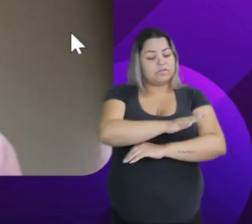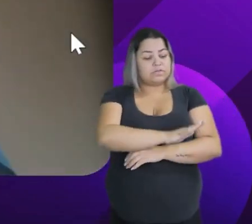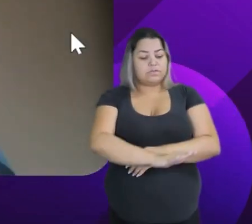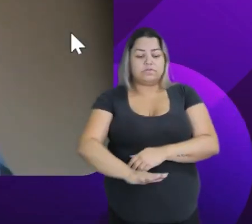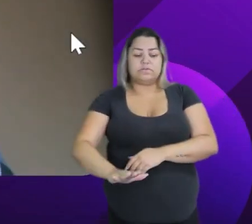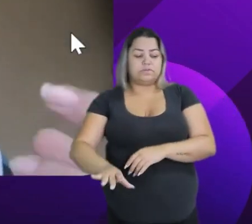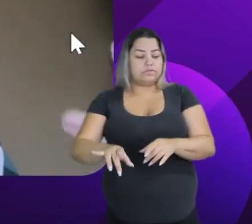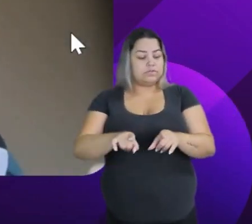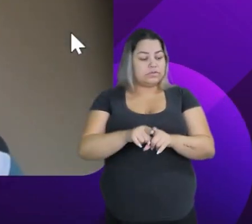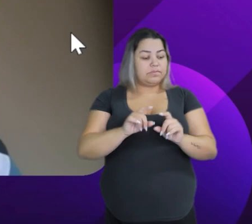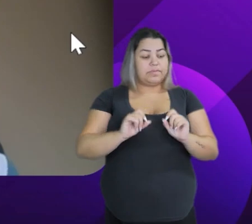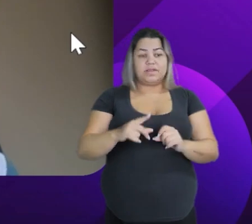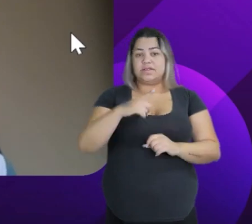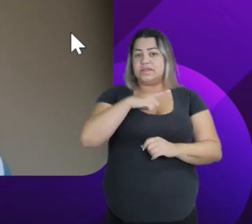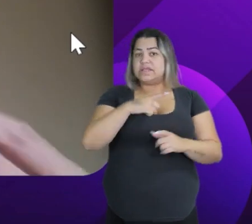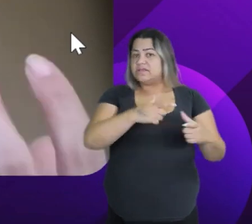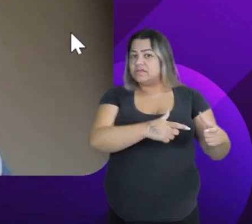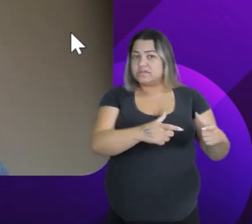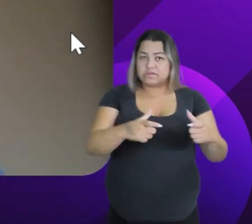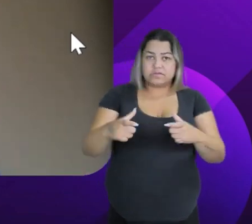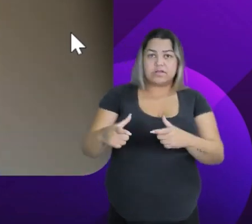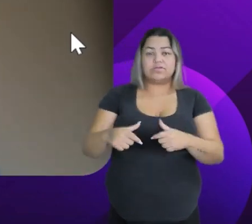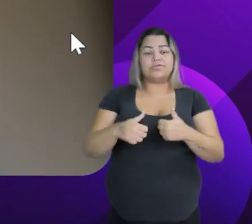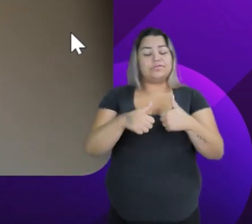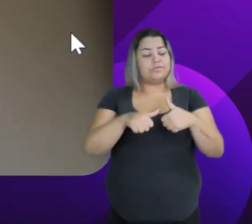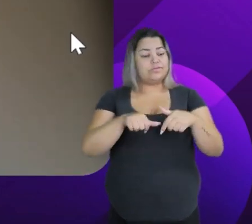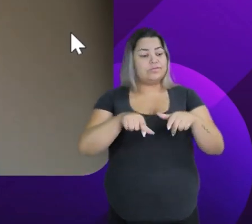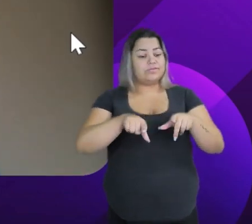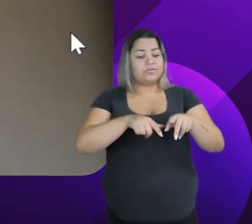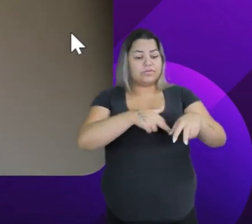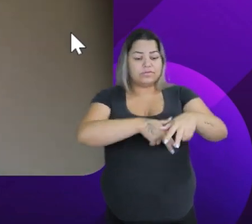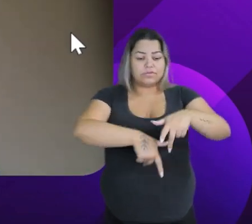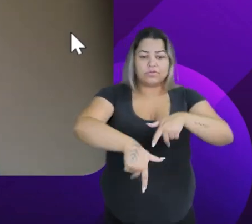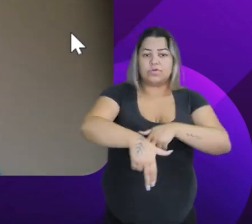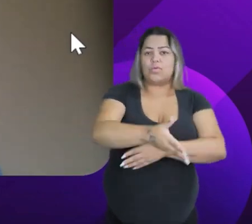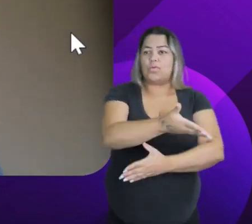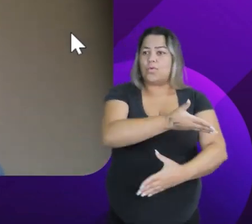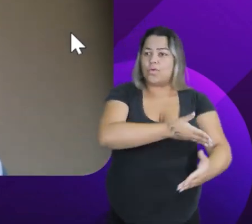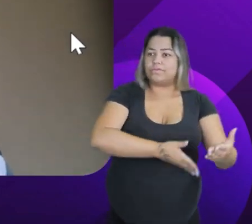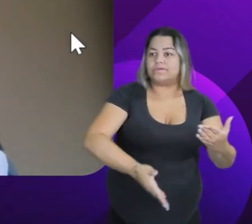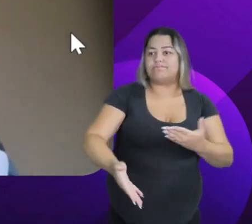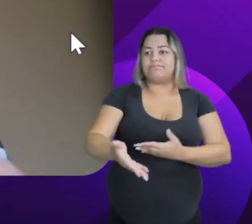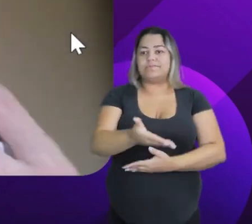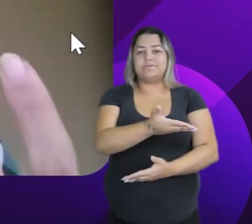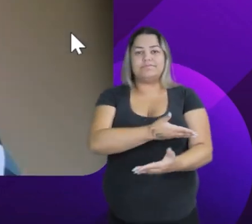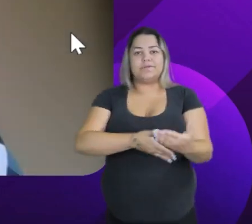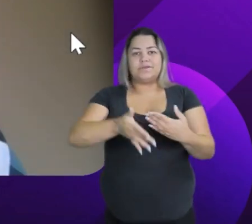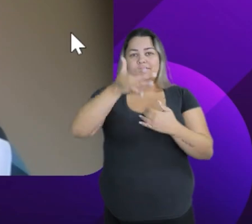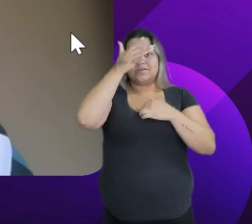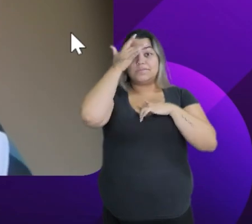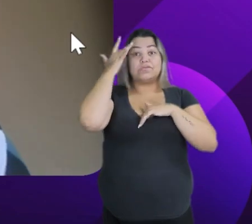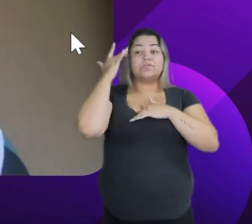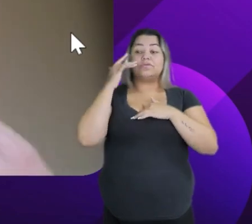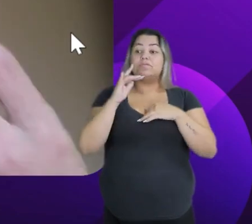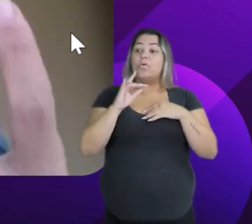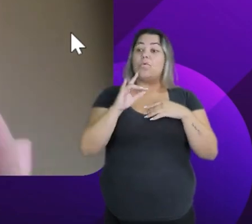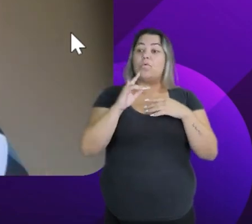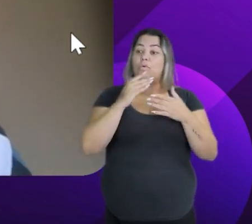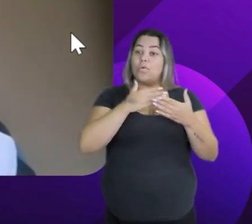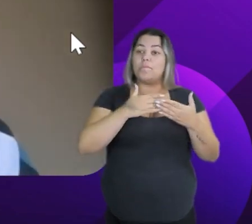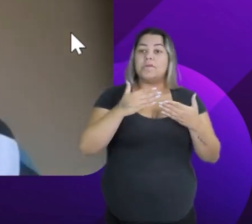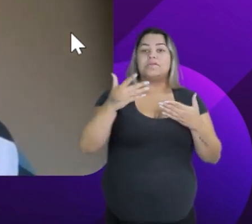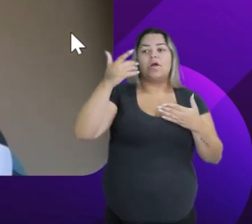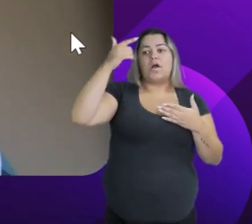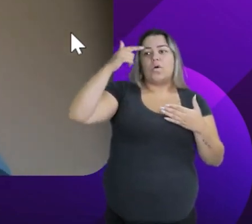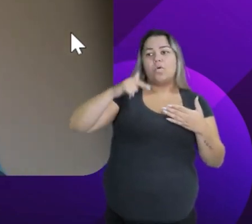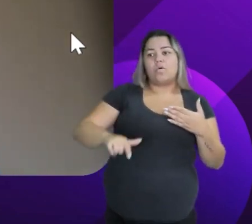do momento que elas têm esses espaços de estar, de circulação e de convívio, elas são pessoas que elas vão começar a trazer